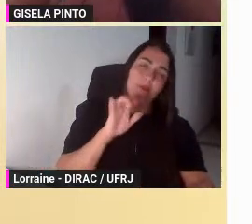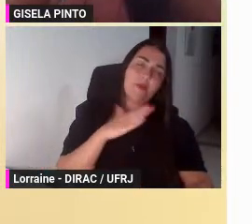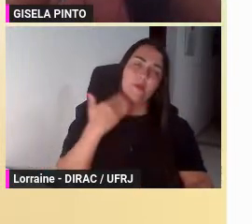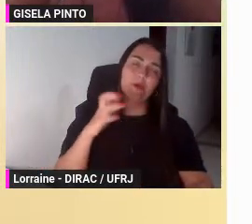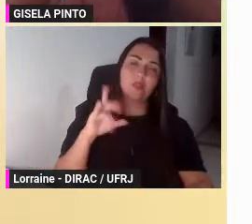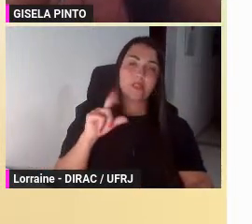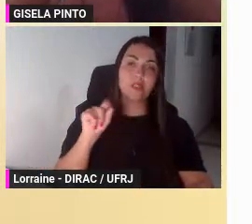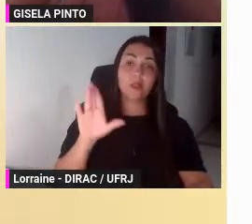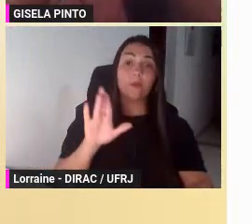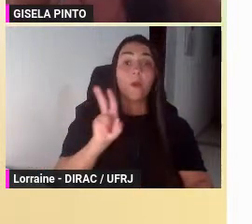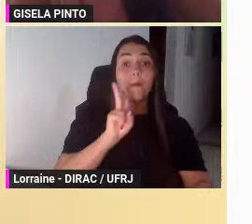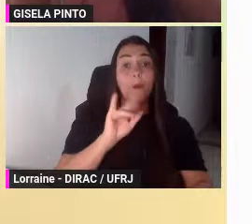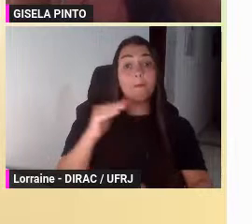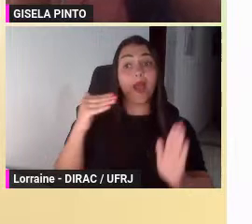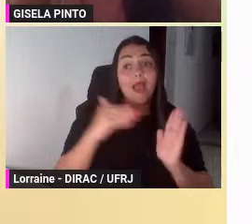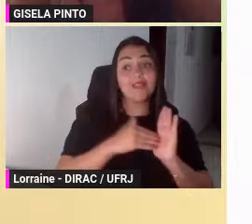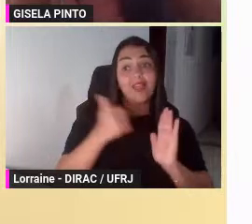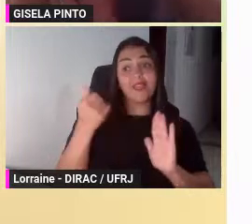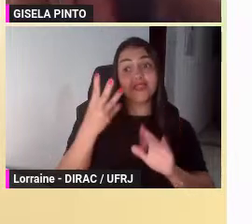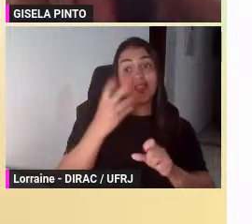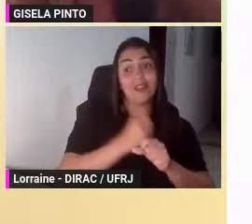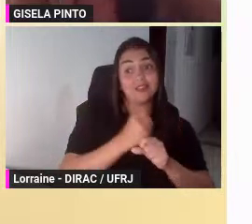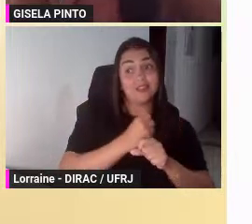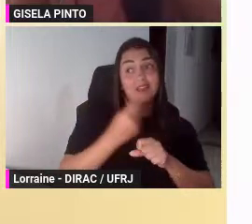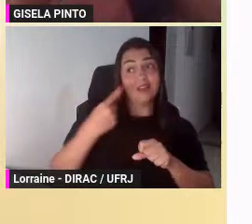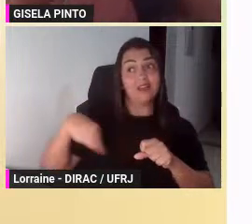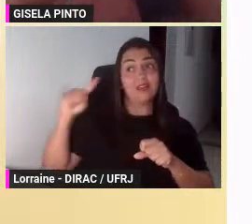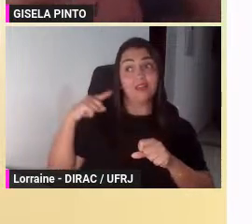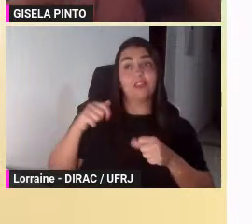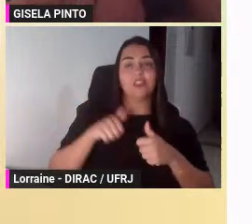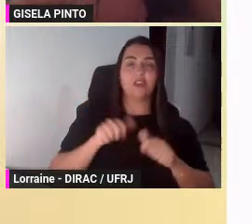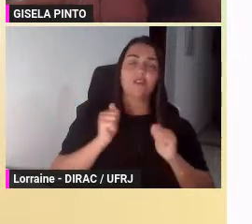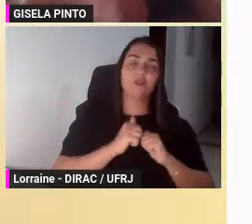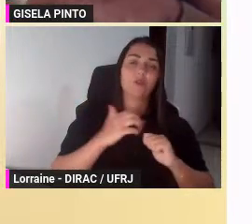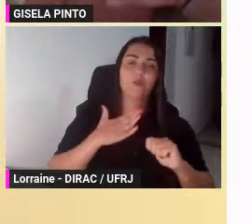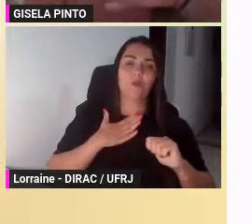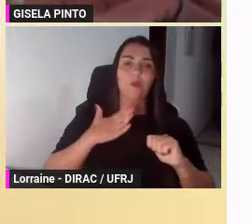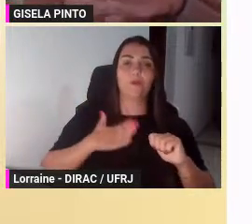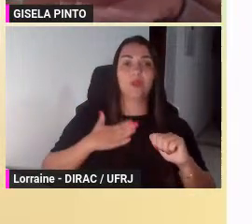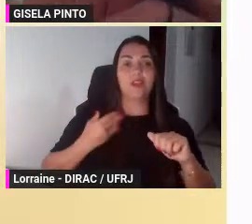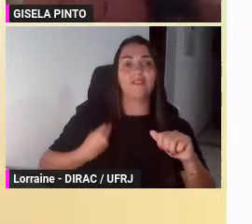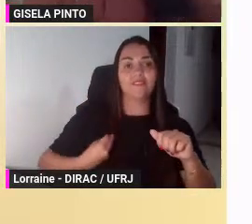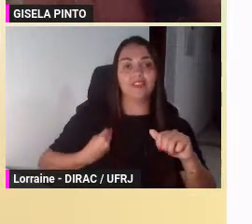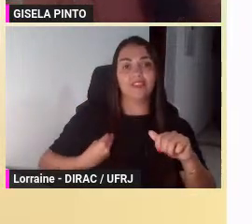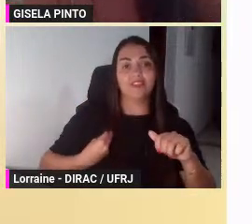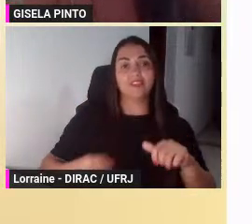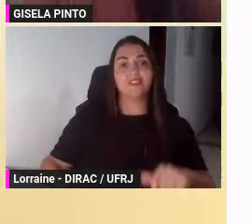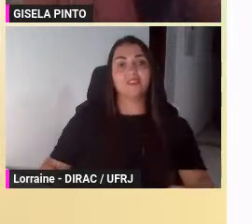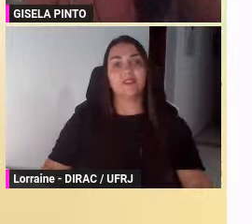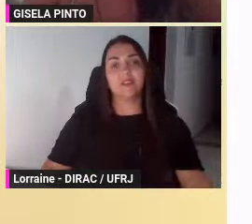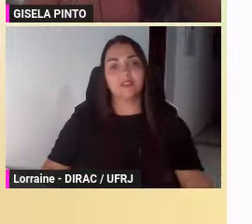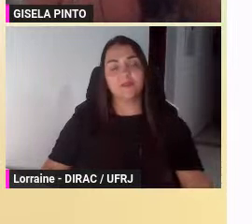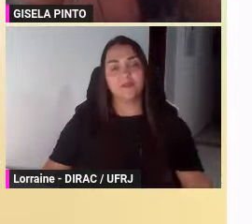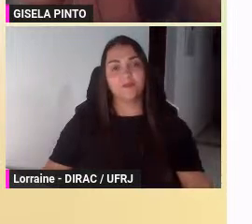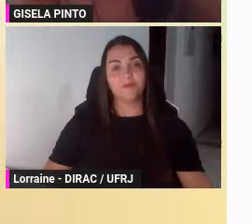até 13 anos atrás, ainda estava na minha vida, né? Aqui nesse plano, né?